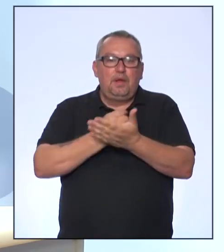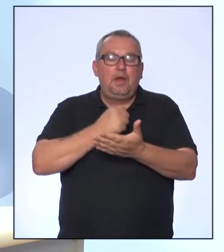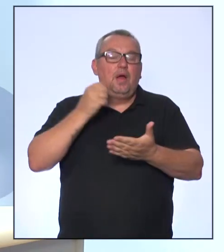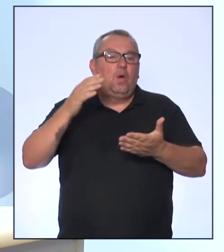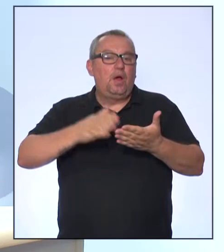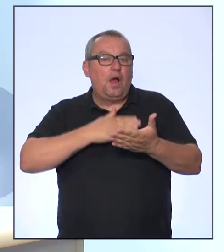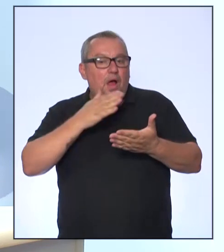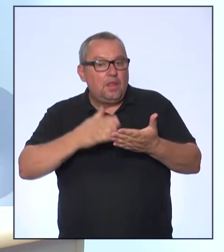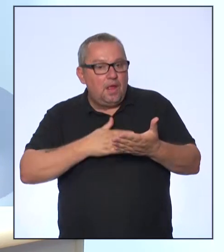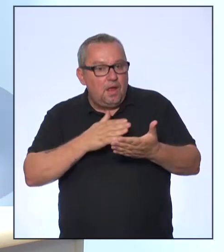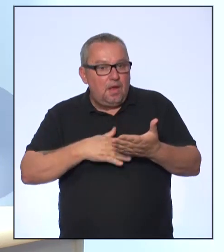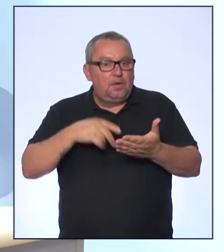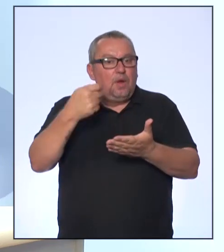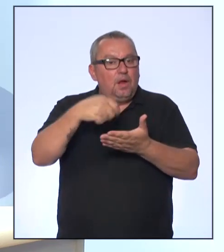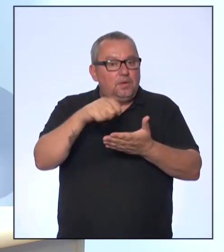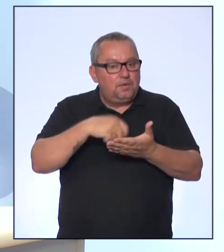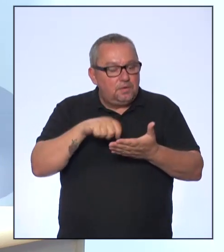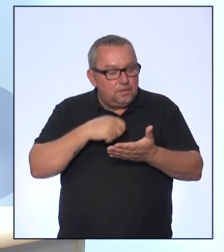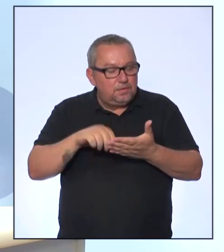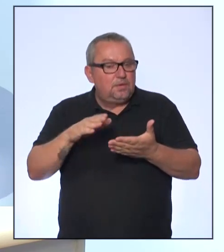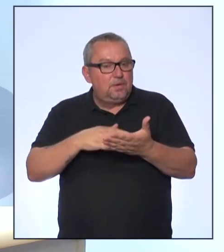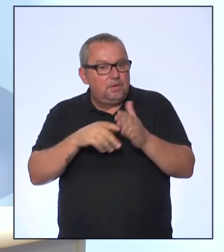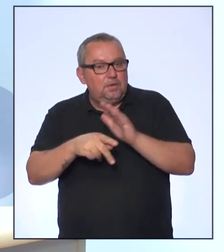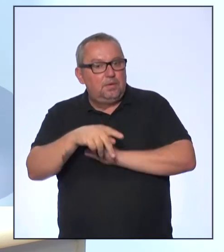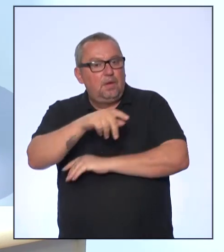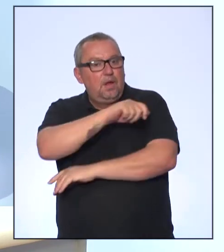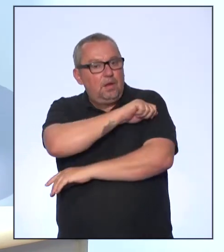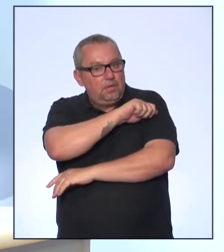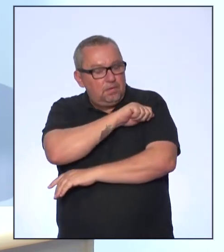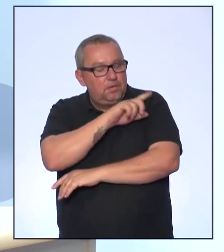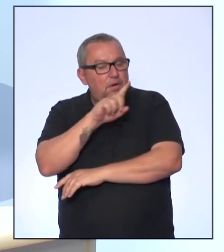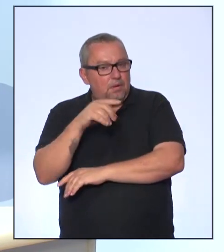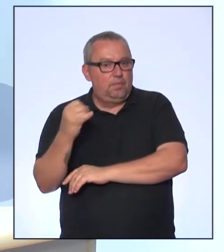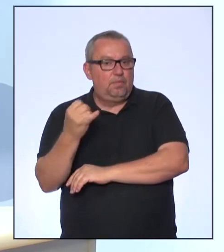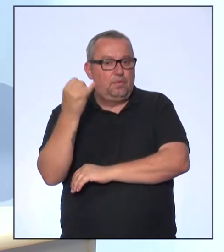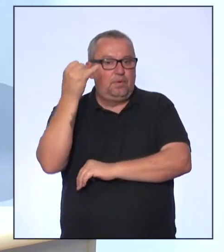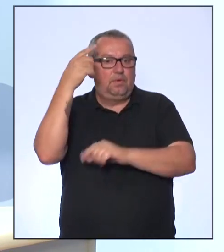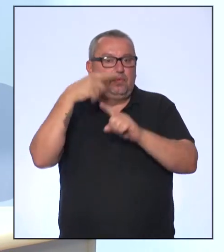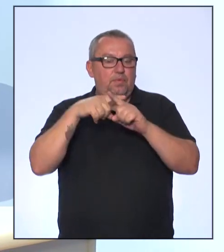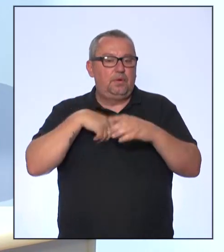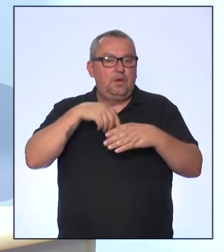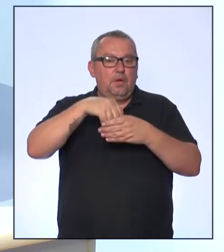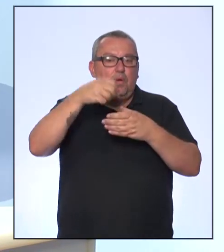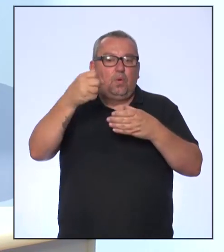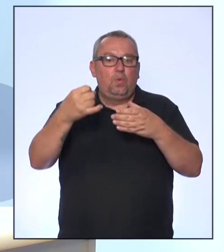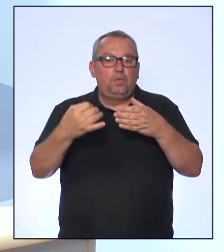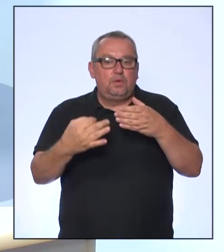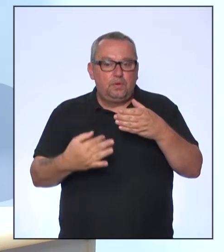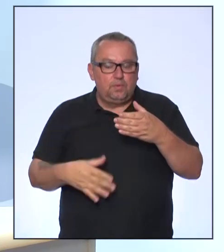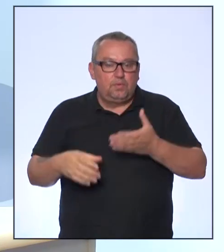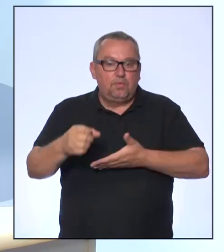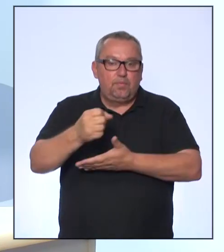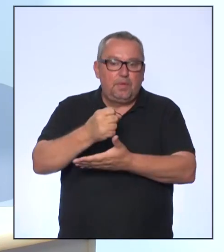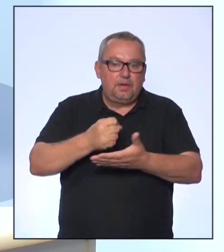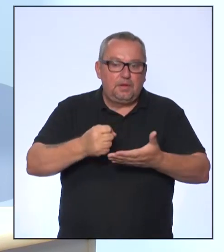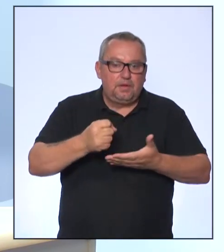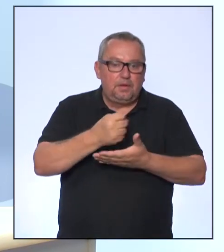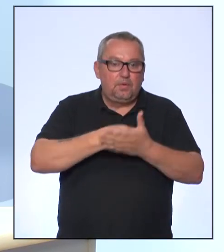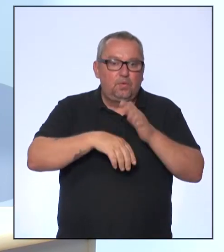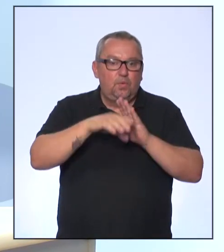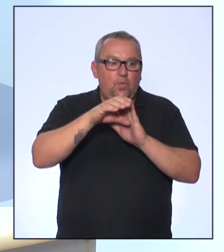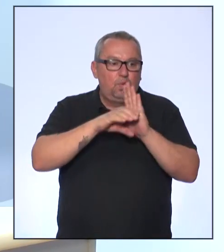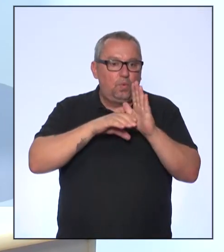para as anotações. O caderno do aluno também é muito importante, porque tem a ver com conteúdo, como sempre, né? Baseado no